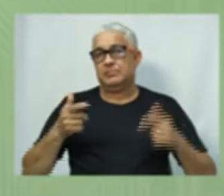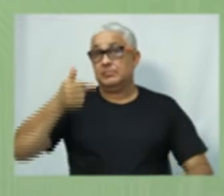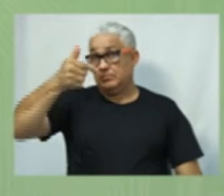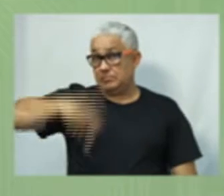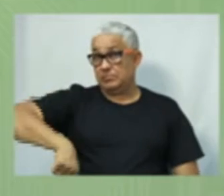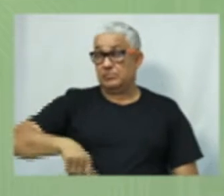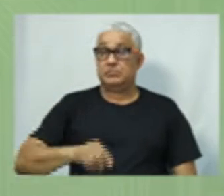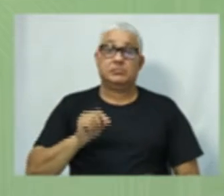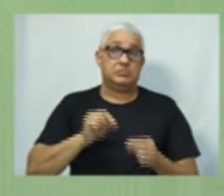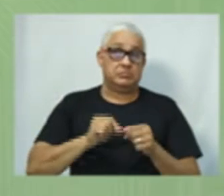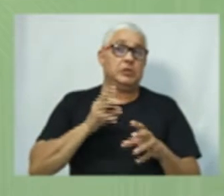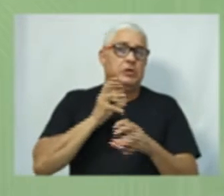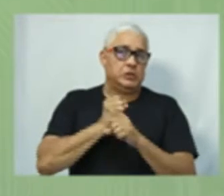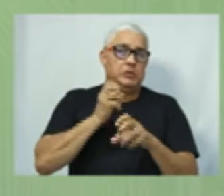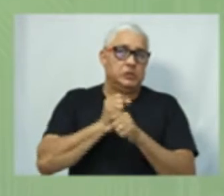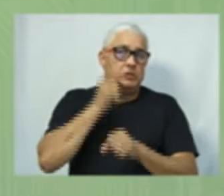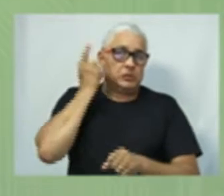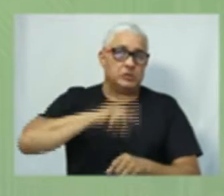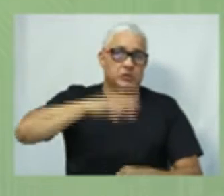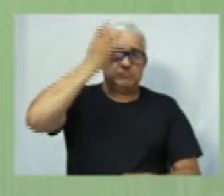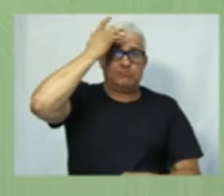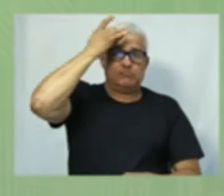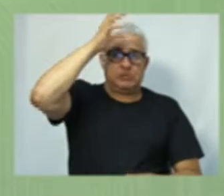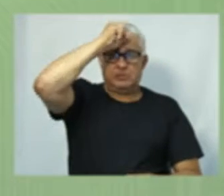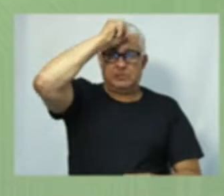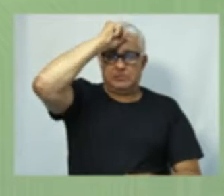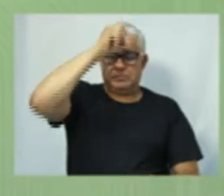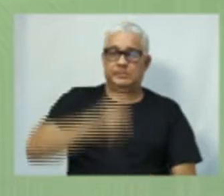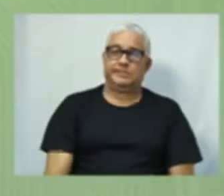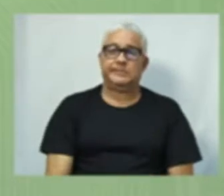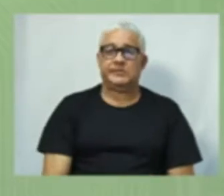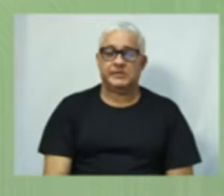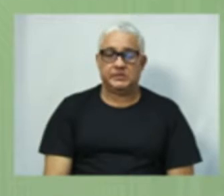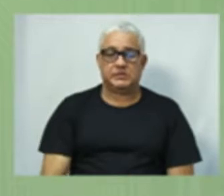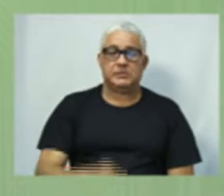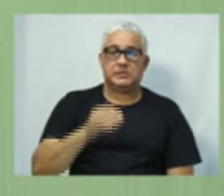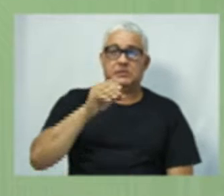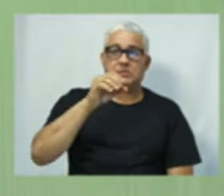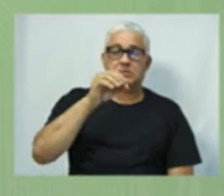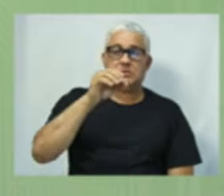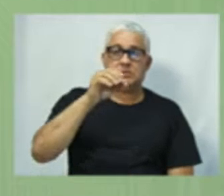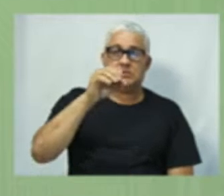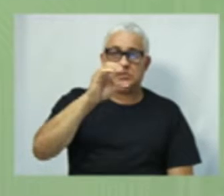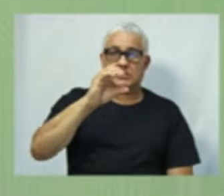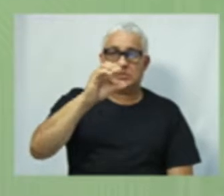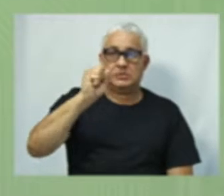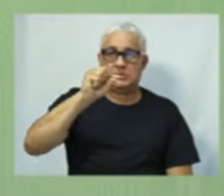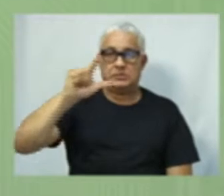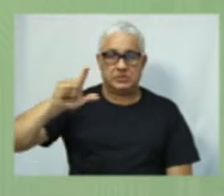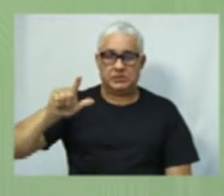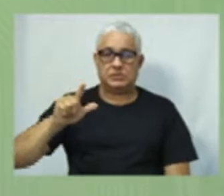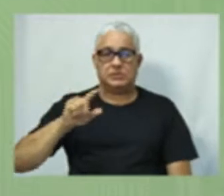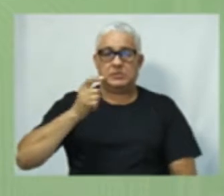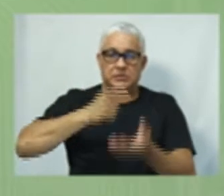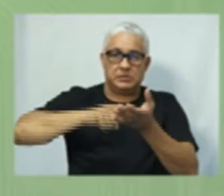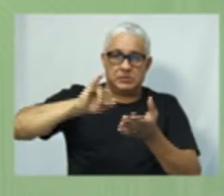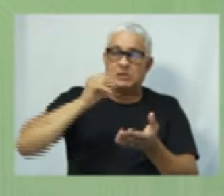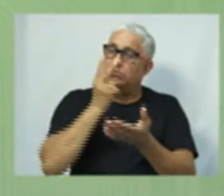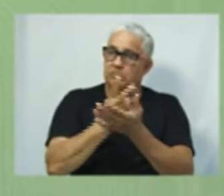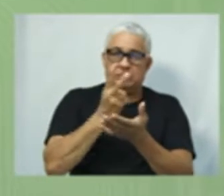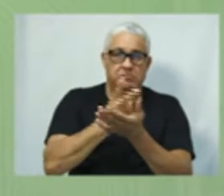Só fazendo a gente consegue aprender, ok? CSL e o imposto de renda têm a